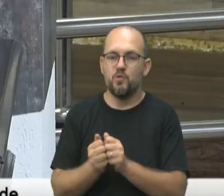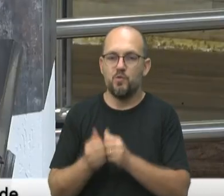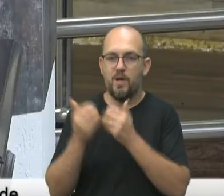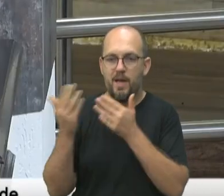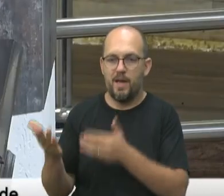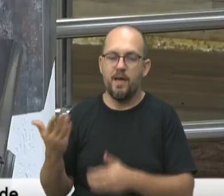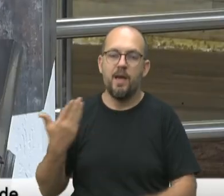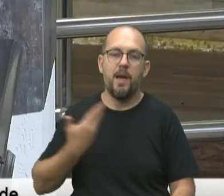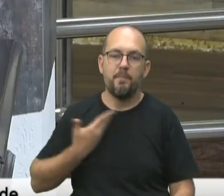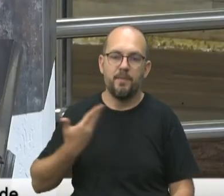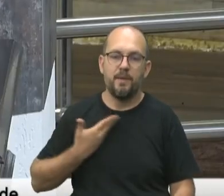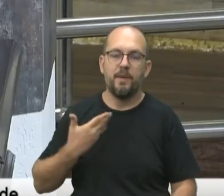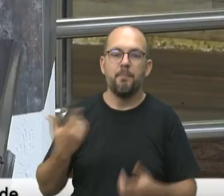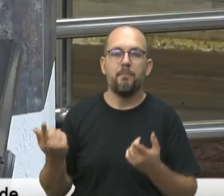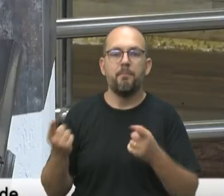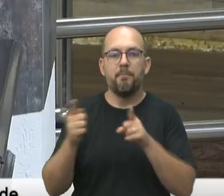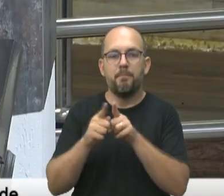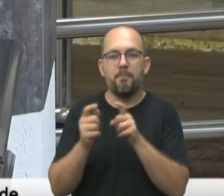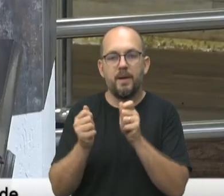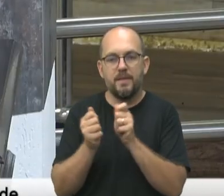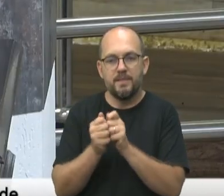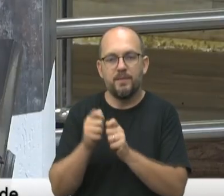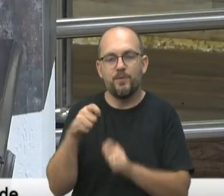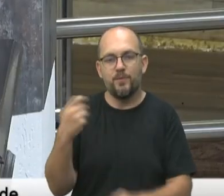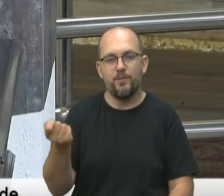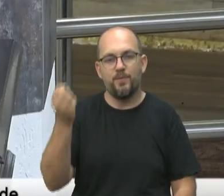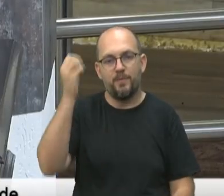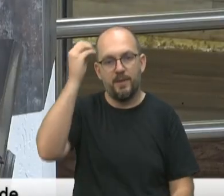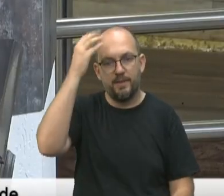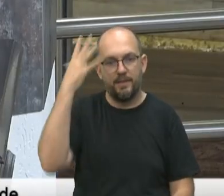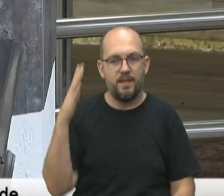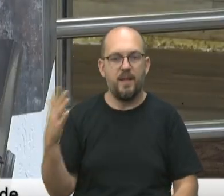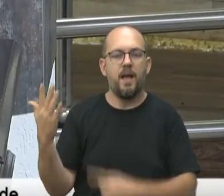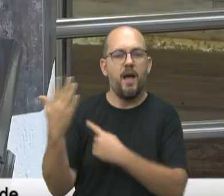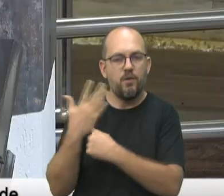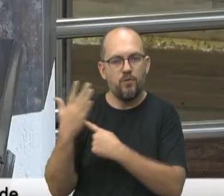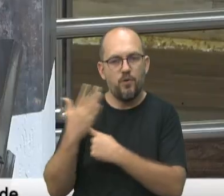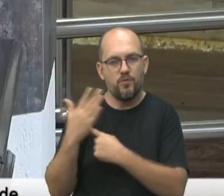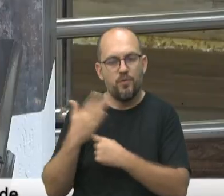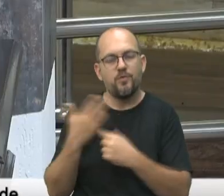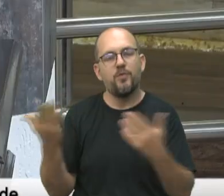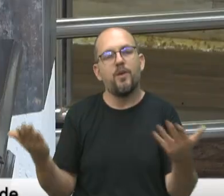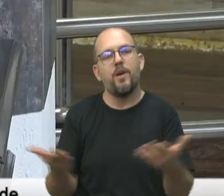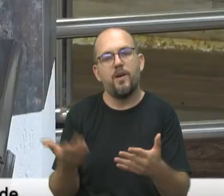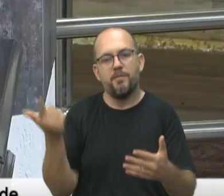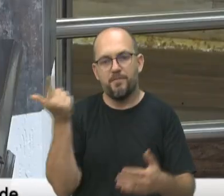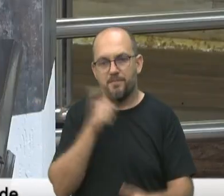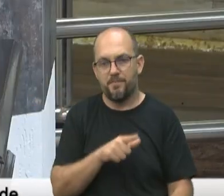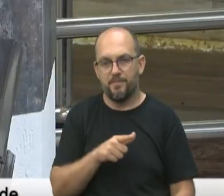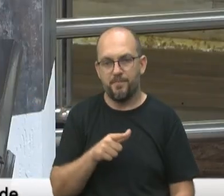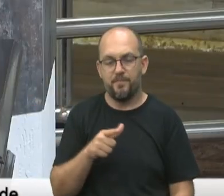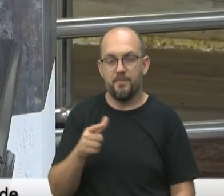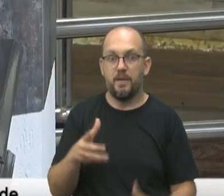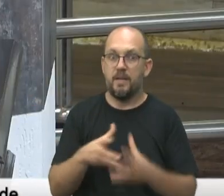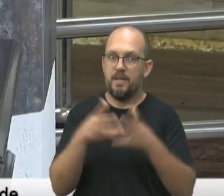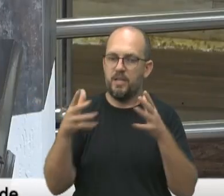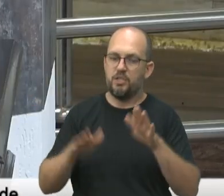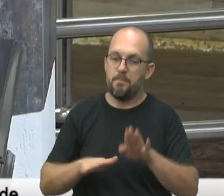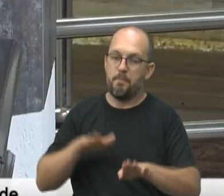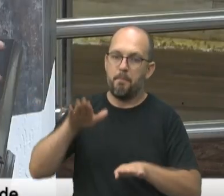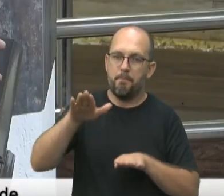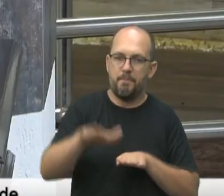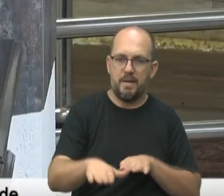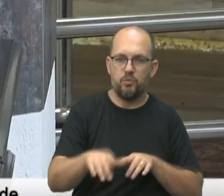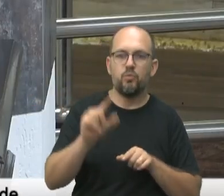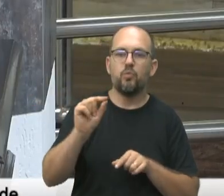amiga, parceira, Dani Rodrigueiro, nos ajudando e agora conseguindo né, esse grande passo para a gente